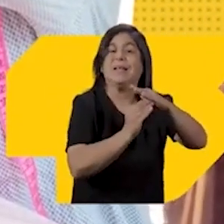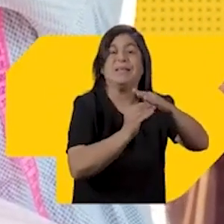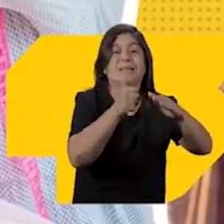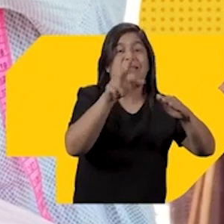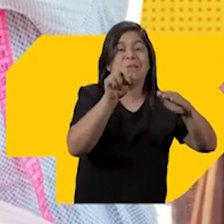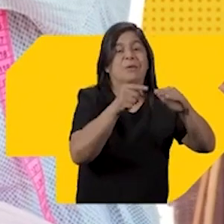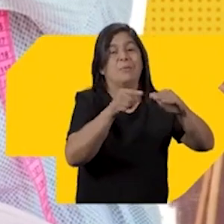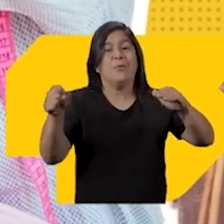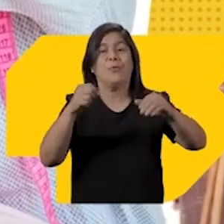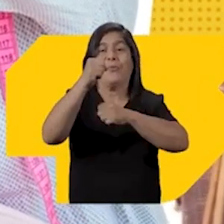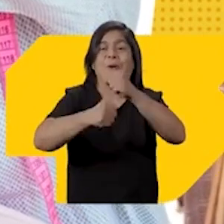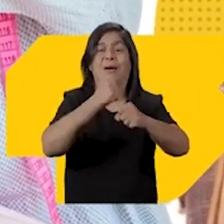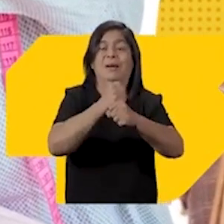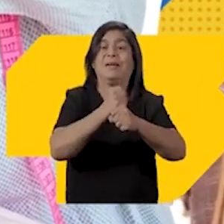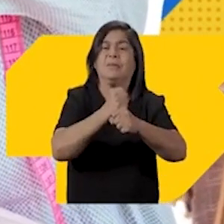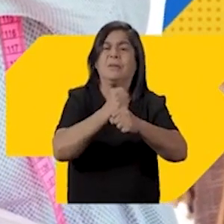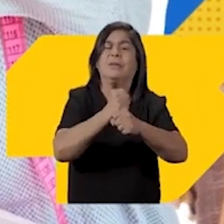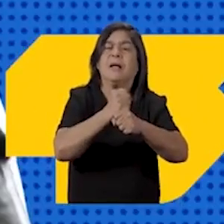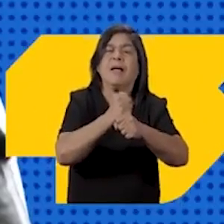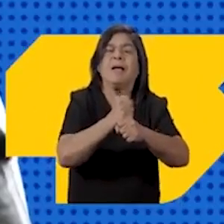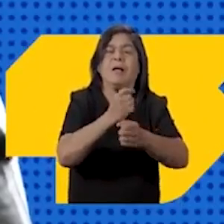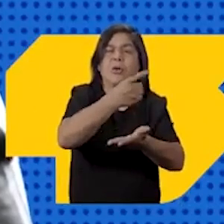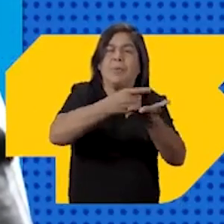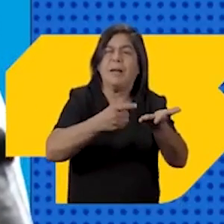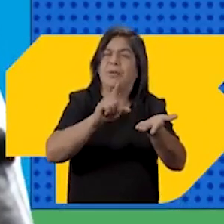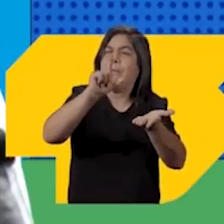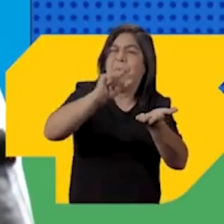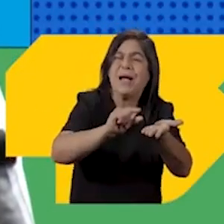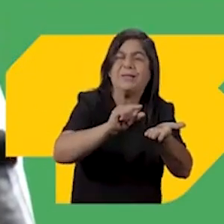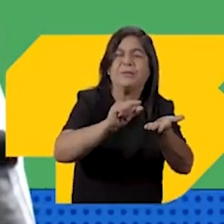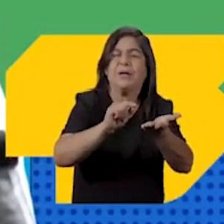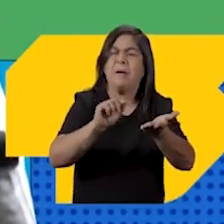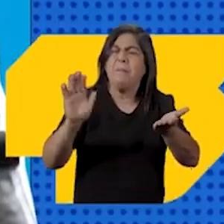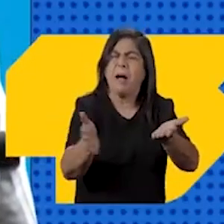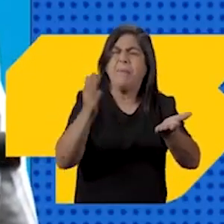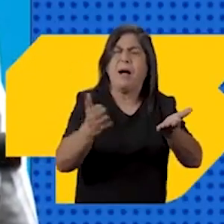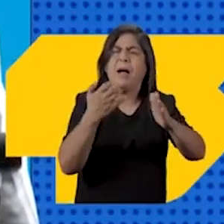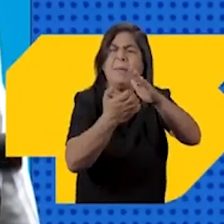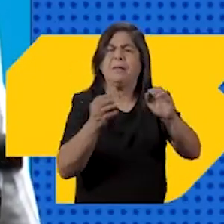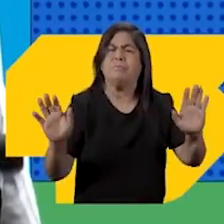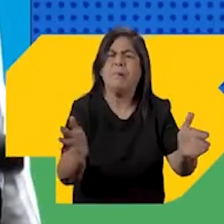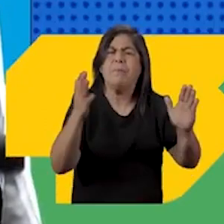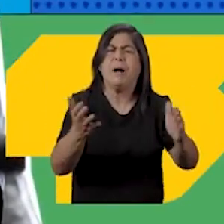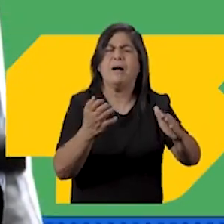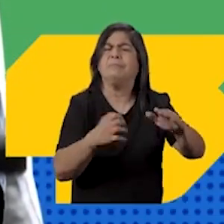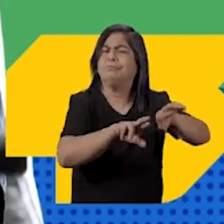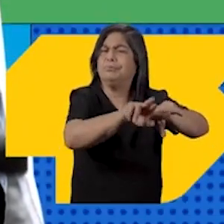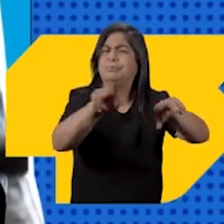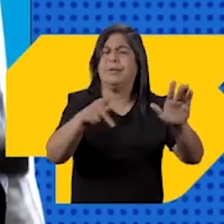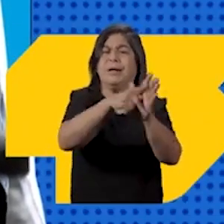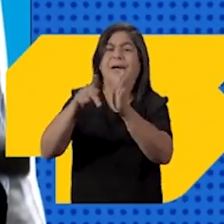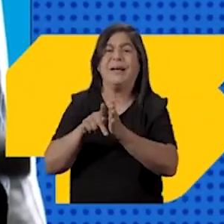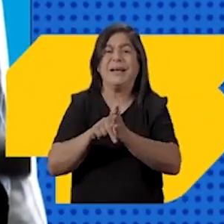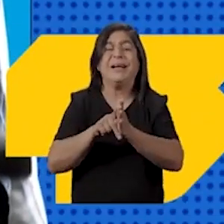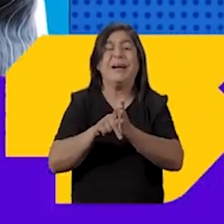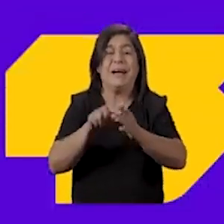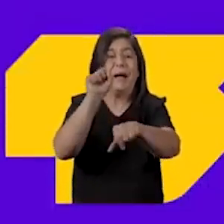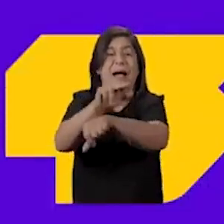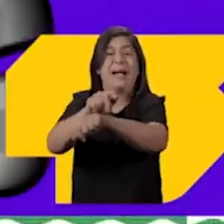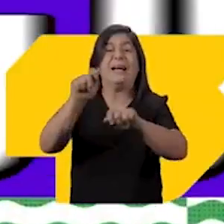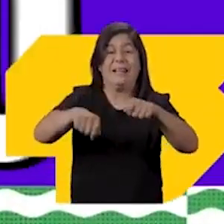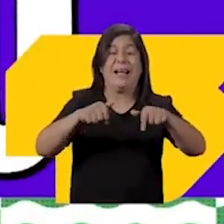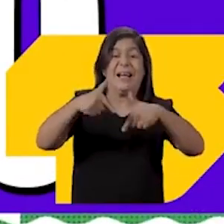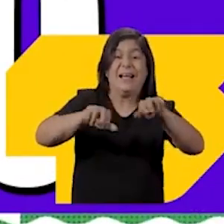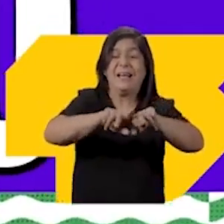para empresas que faturam até R$150 mil por ano e reduzir a burocracia com a criação do Agiliza Paraíba, estimulando a abertura de